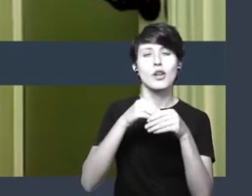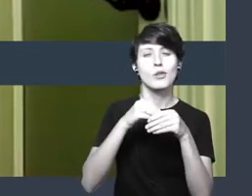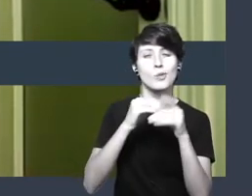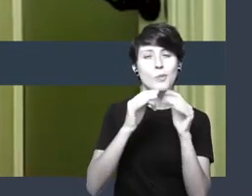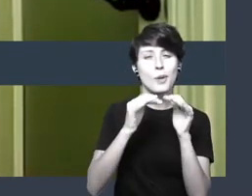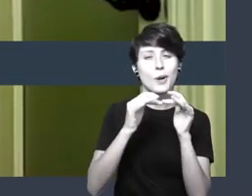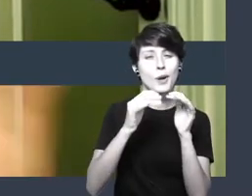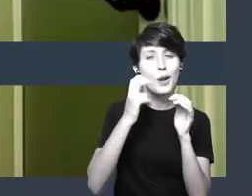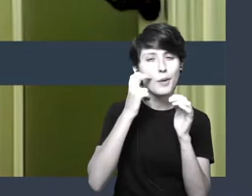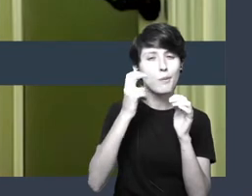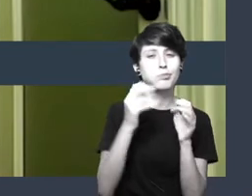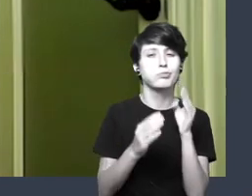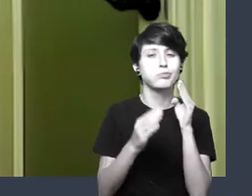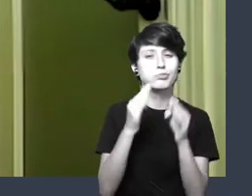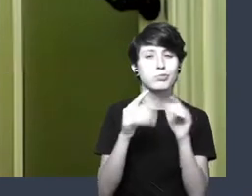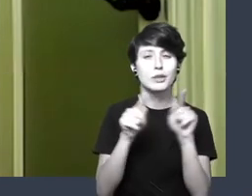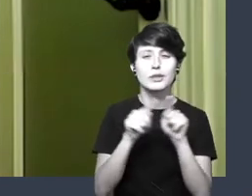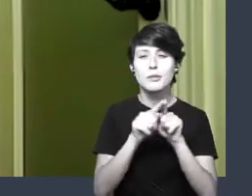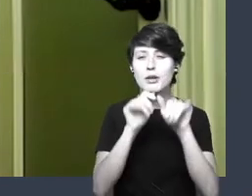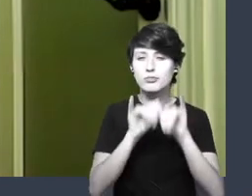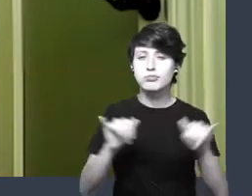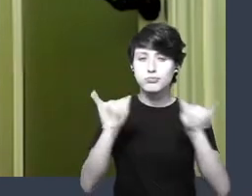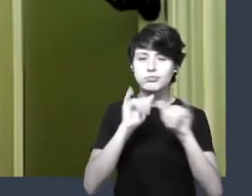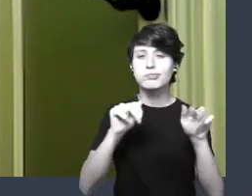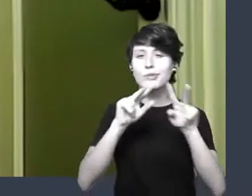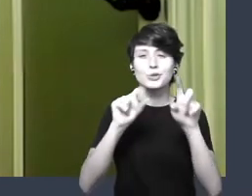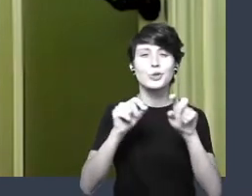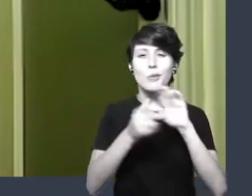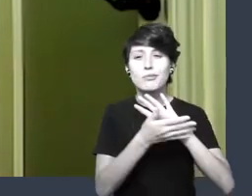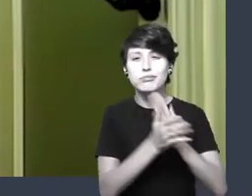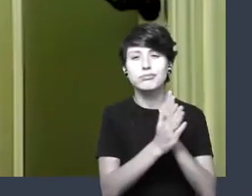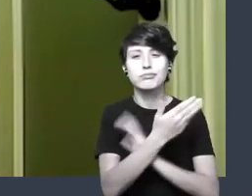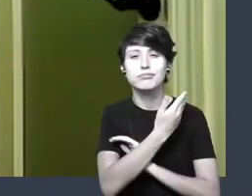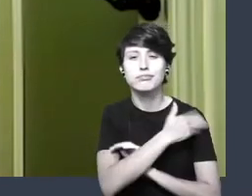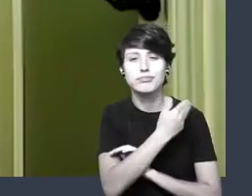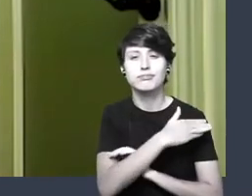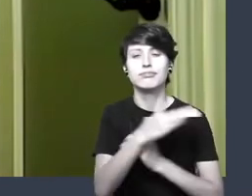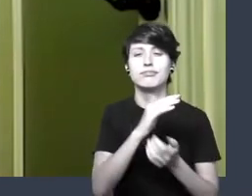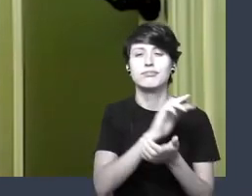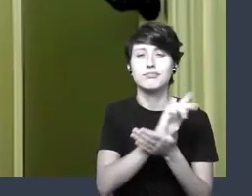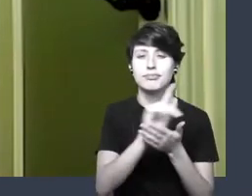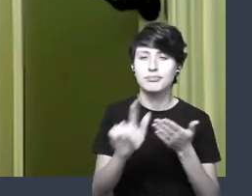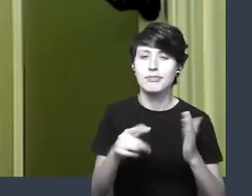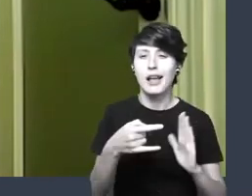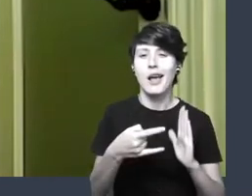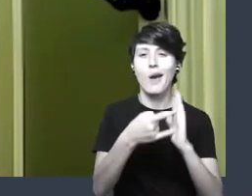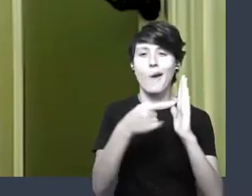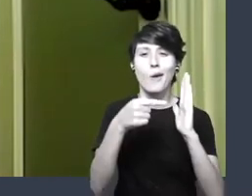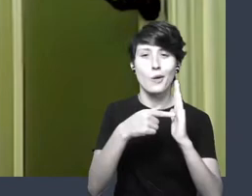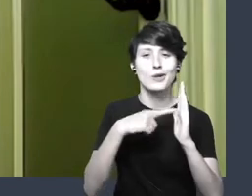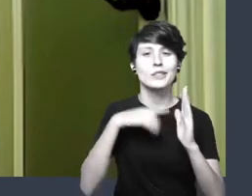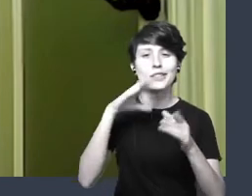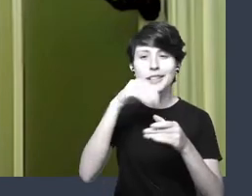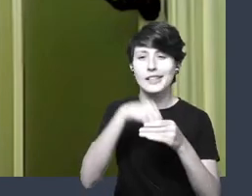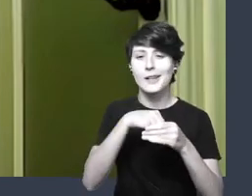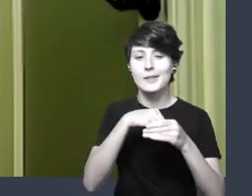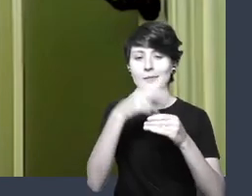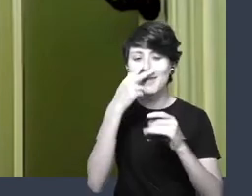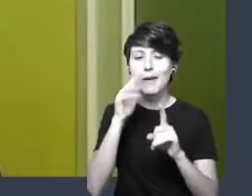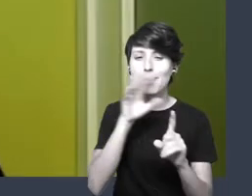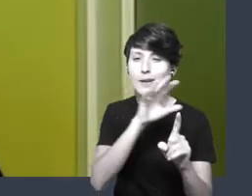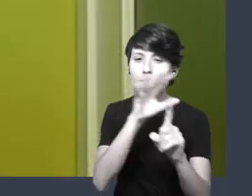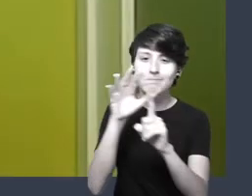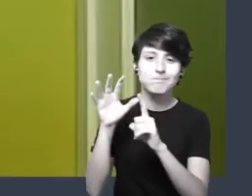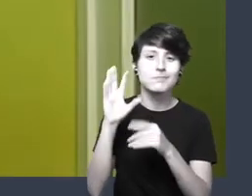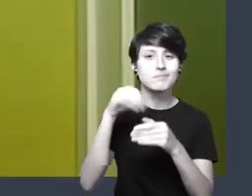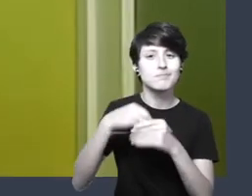sobre discriminação e todas as implicações que esses algoritmos de inteligência artificial estavam causando na vida das